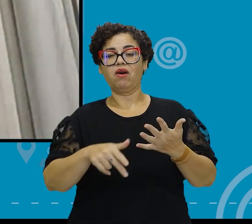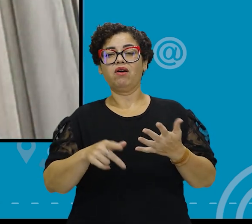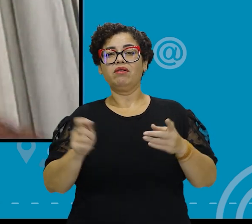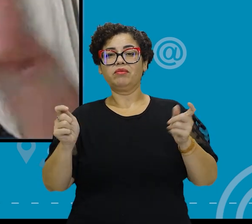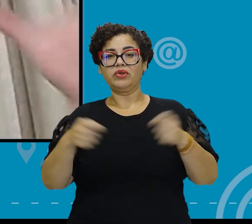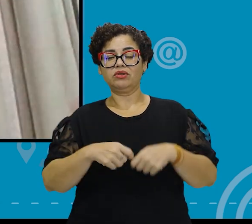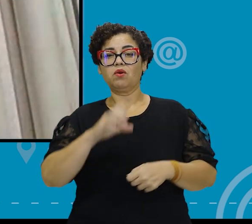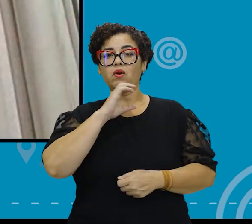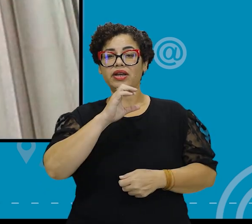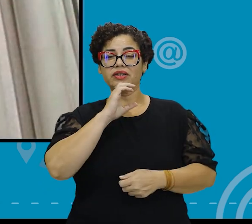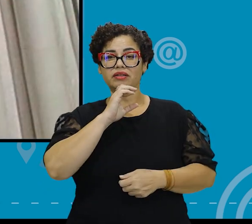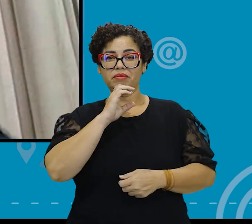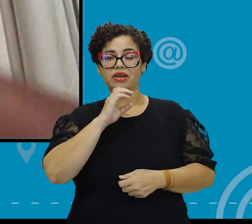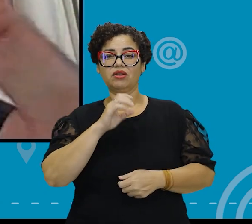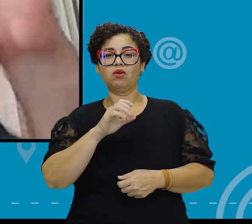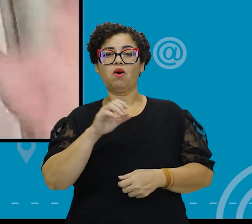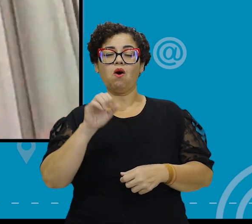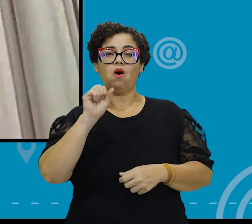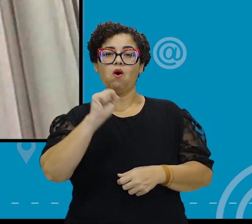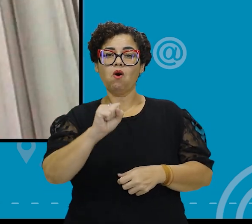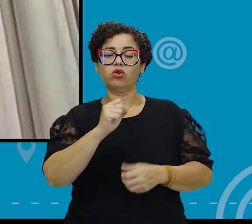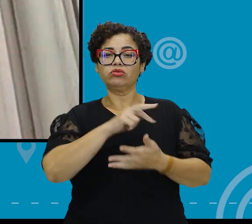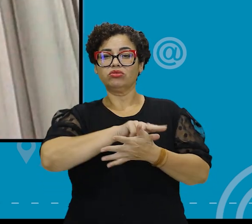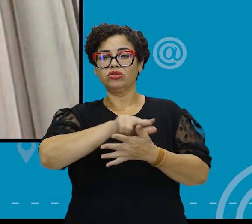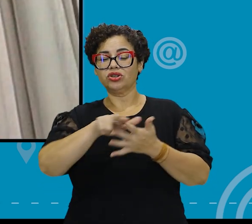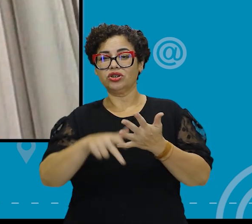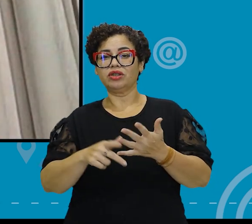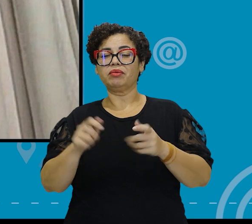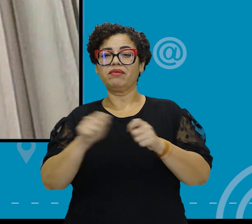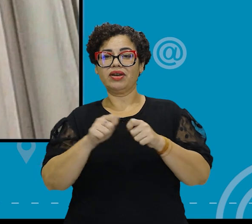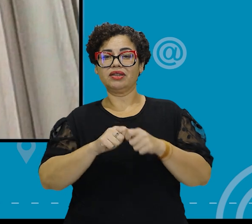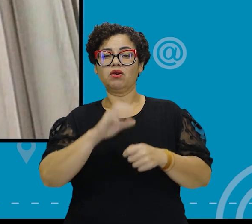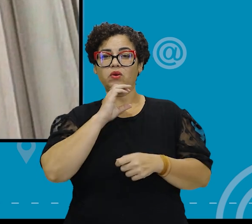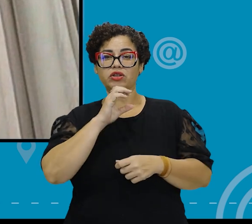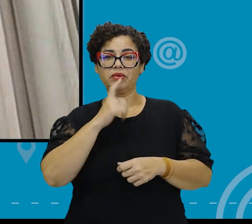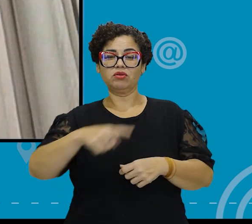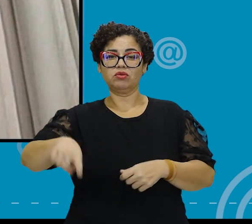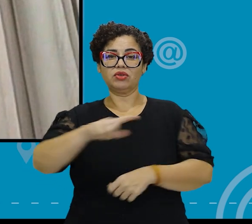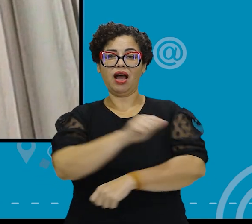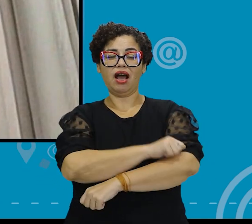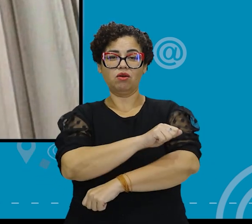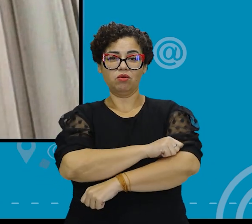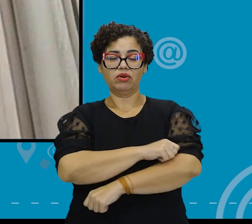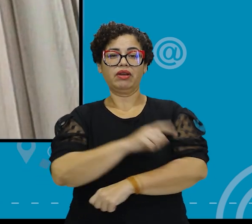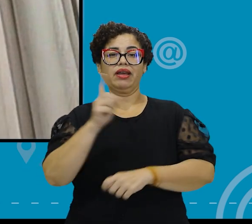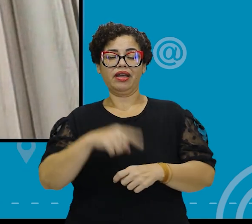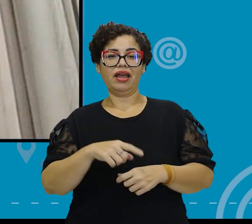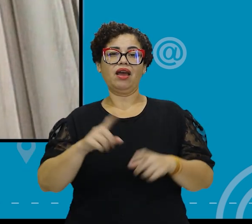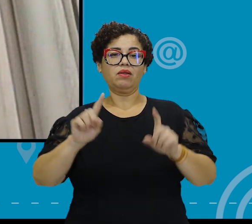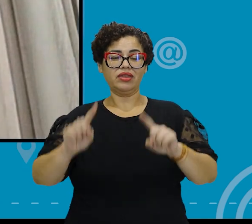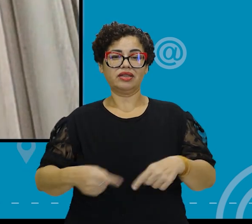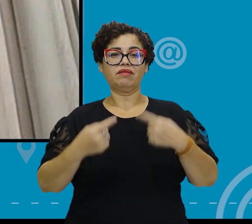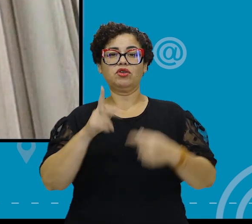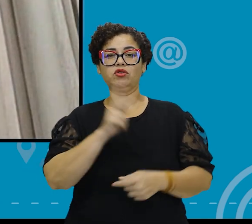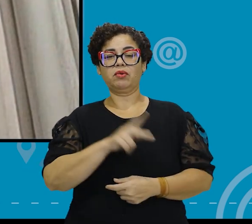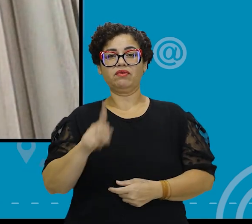dimensões do conhecimento, 8 formas de abordar esse conhecimento com os alunos, né? Que é um grande desafio para